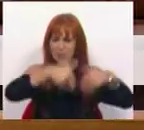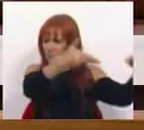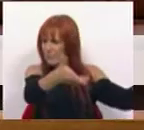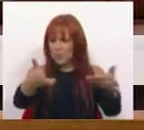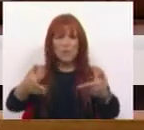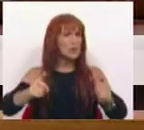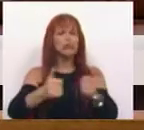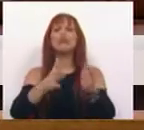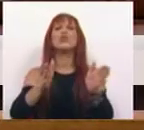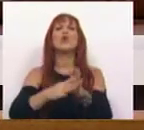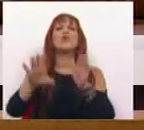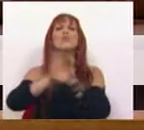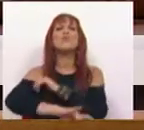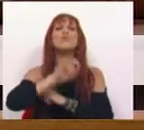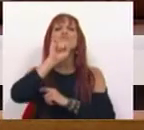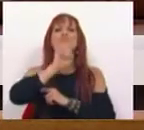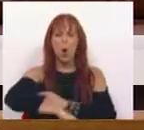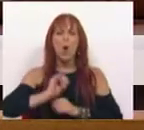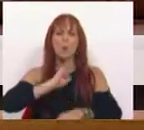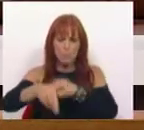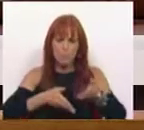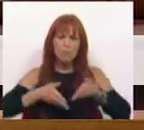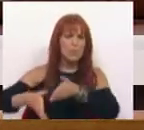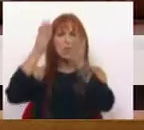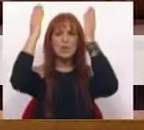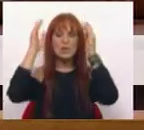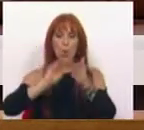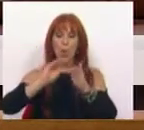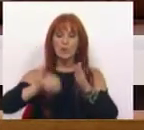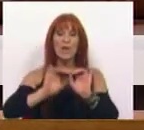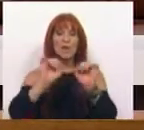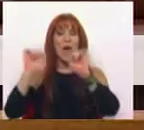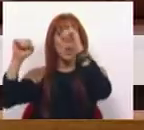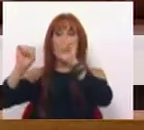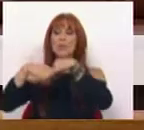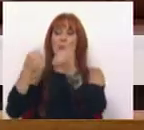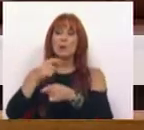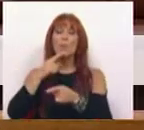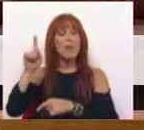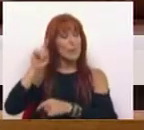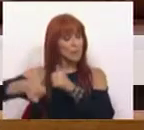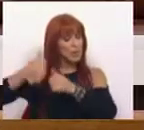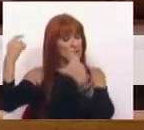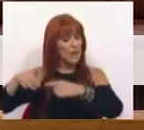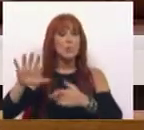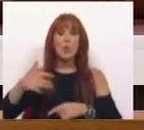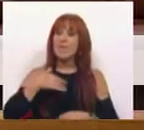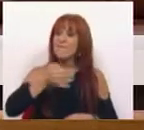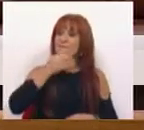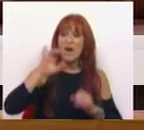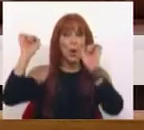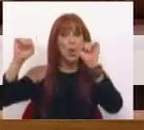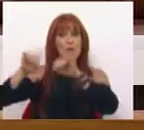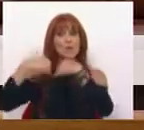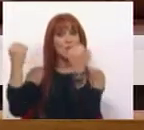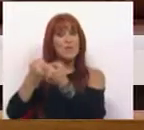Assembleia têm todas as condições para avançar por esse caminho. A concertação social pode ter muita importância, mas quando falamos de